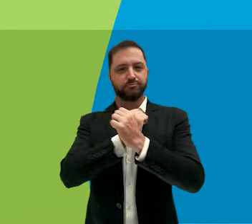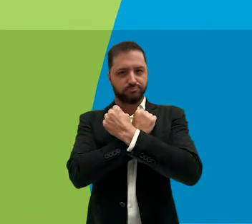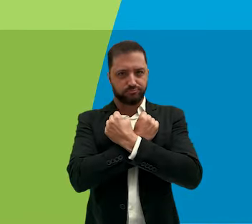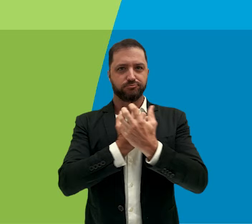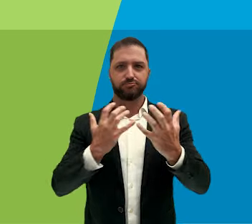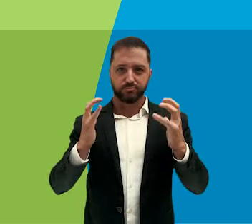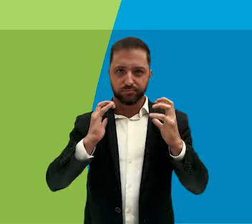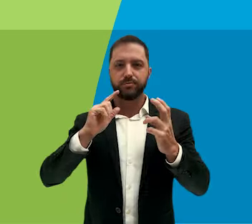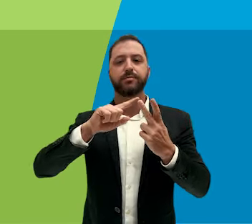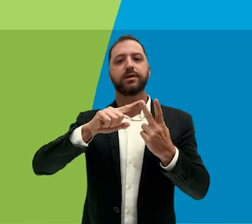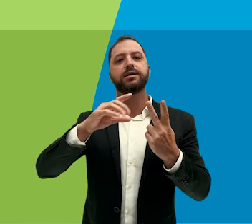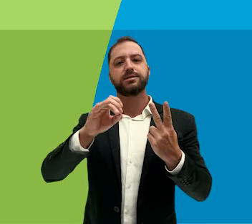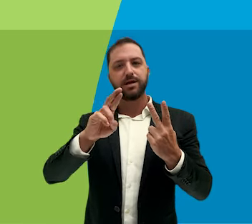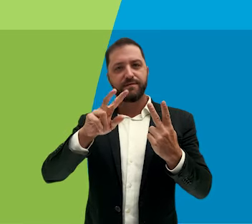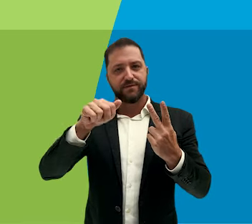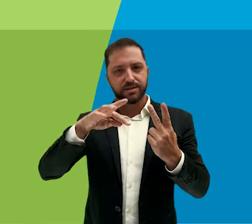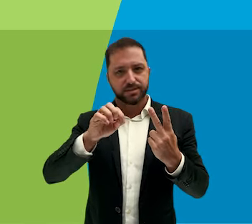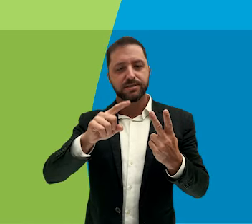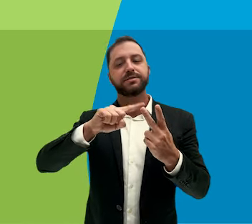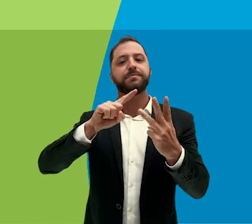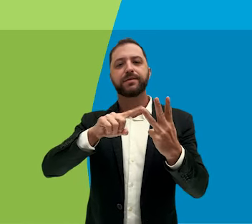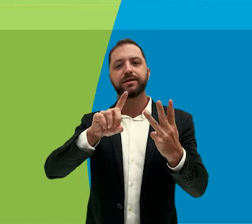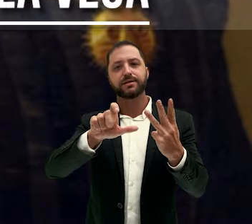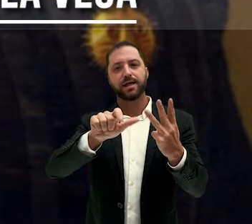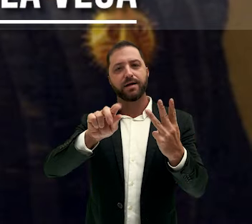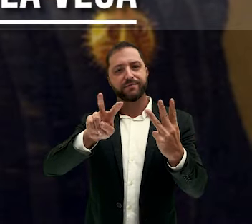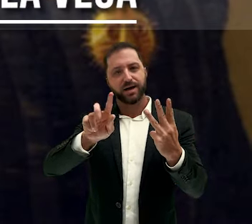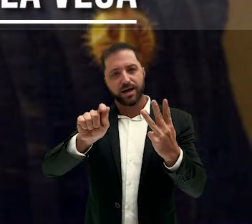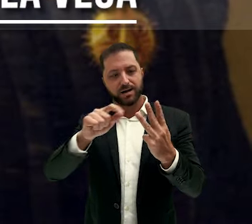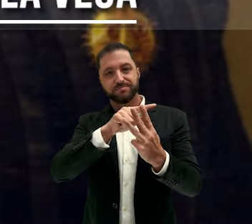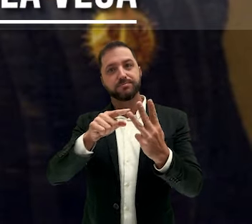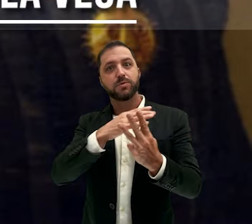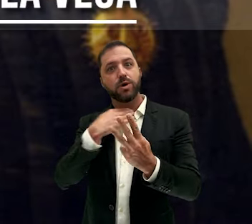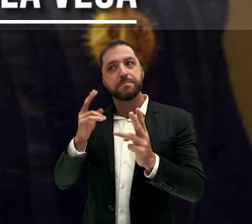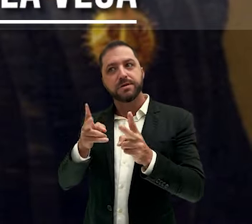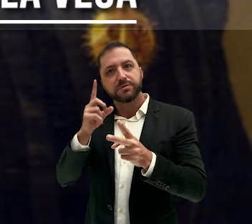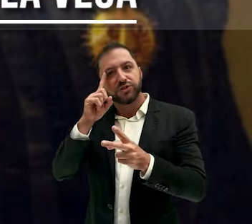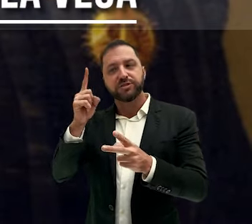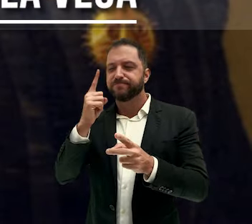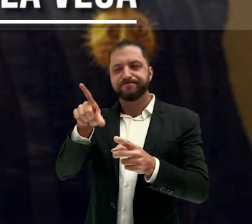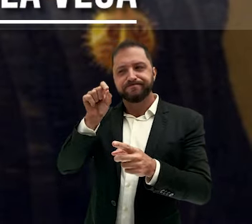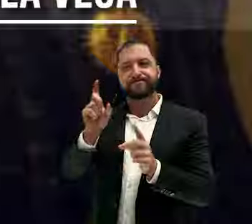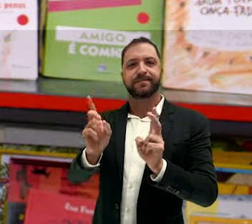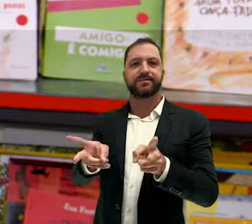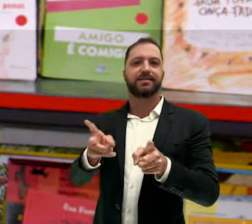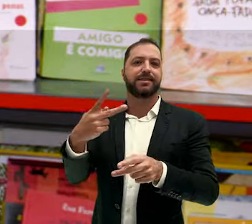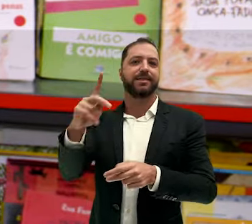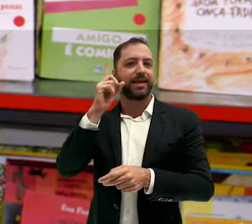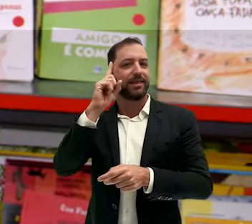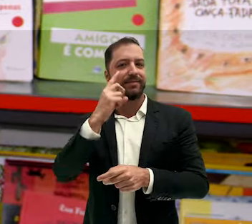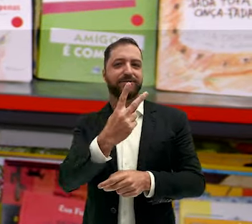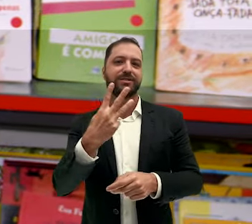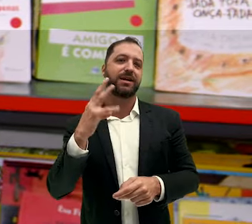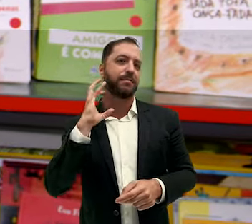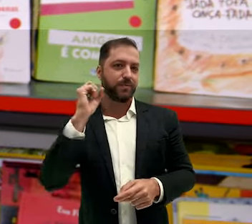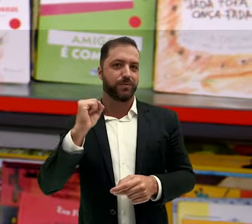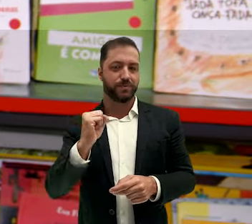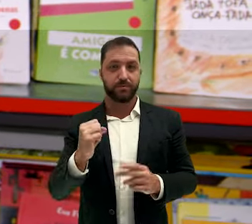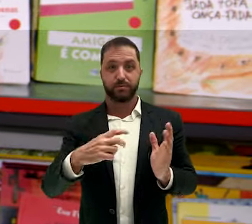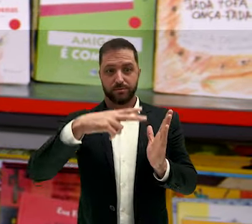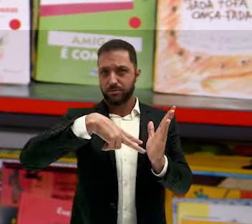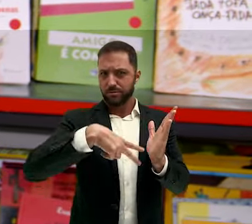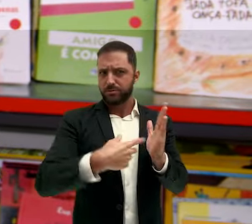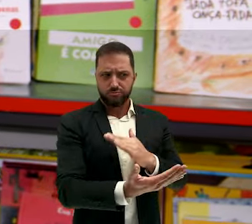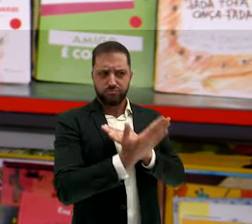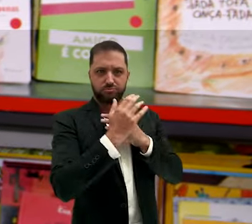William Shakespeare, Miguel de Cervantes e Inca Garcilaso de la Vega. Ler é emergir em